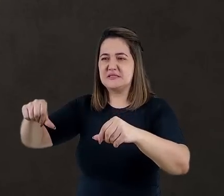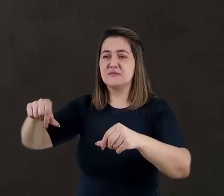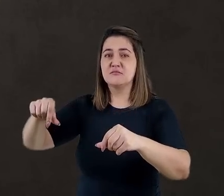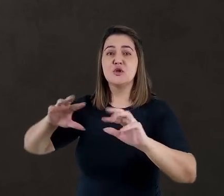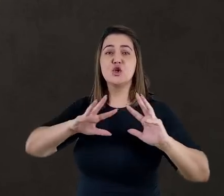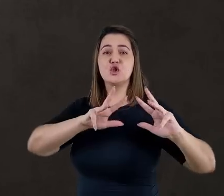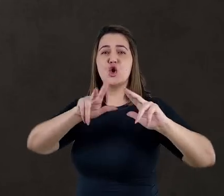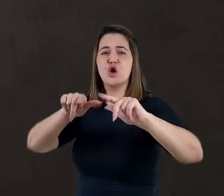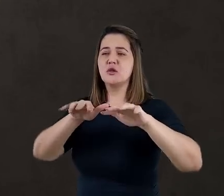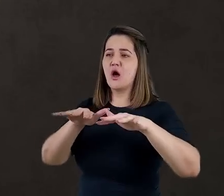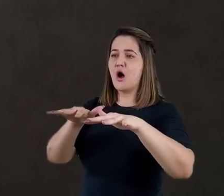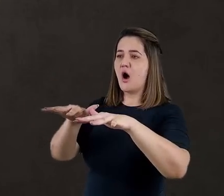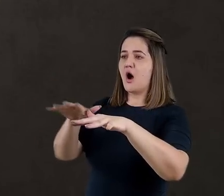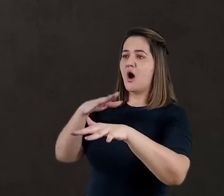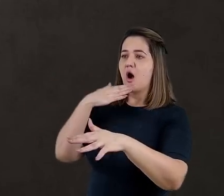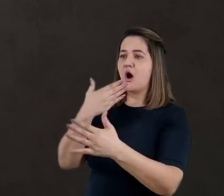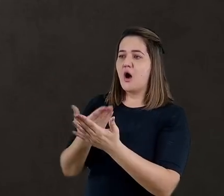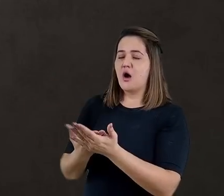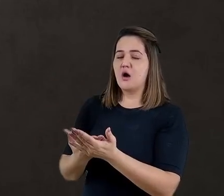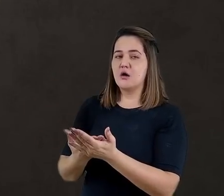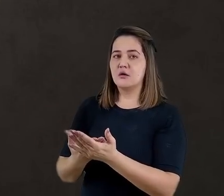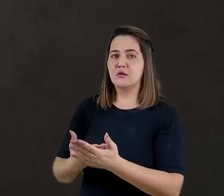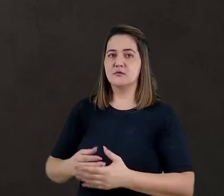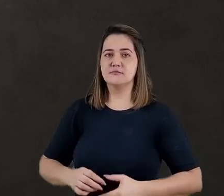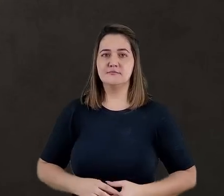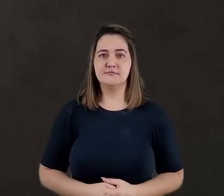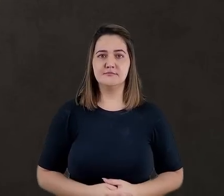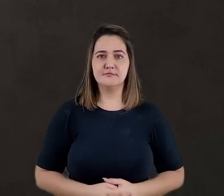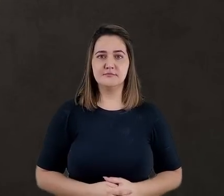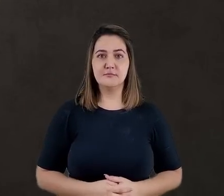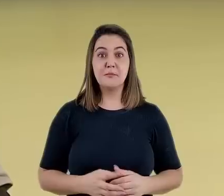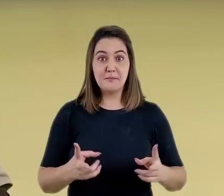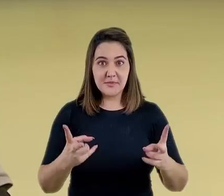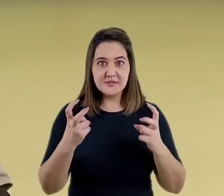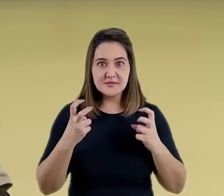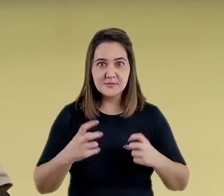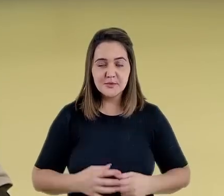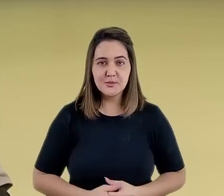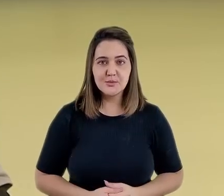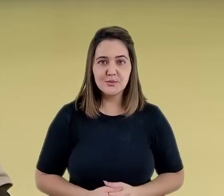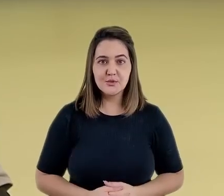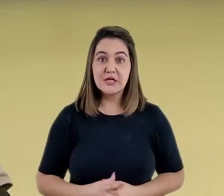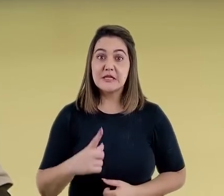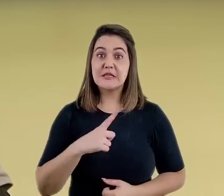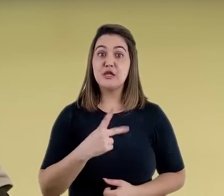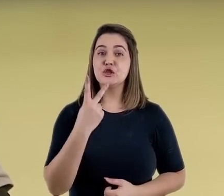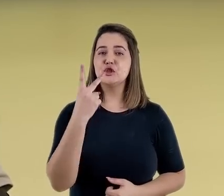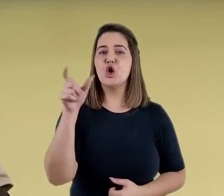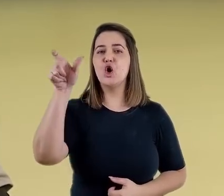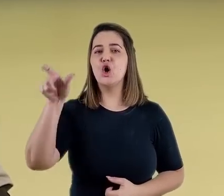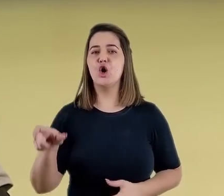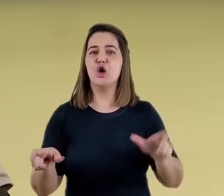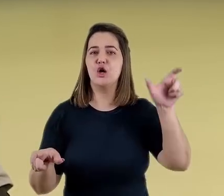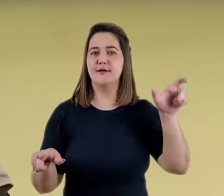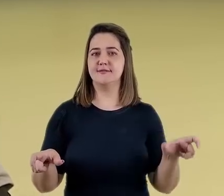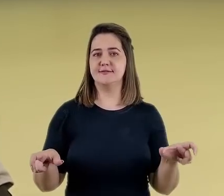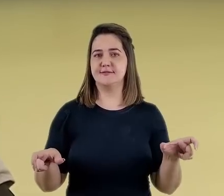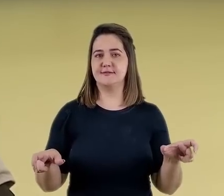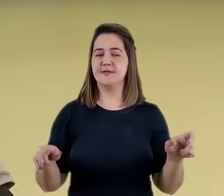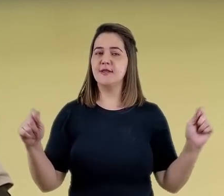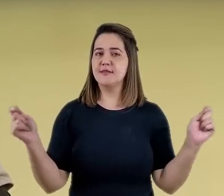cinzas sobre a terra aos olhos de todos os que o contemplam. Forte, não é mesmo? Agora que nós temos